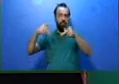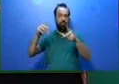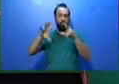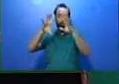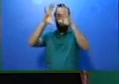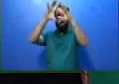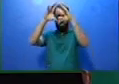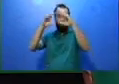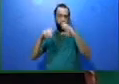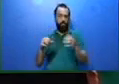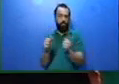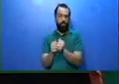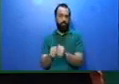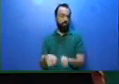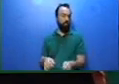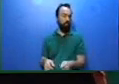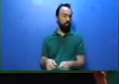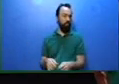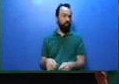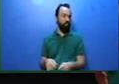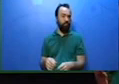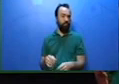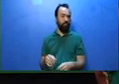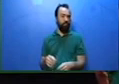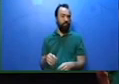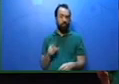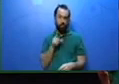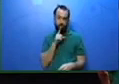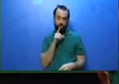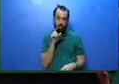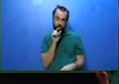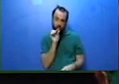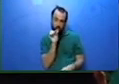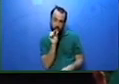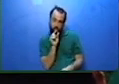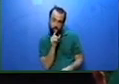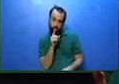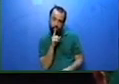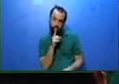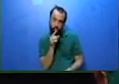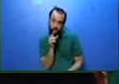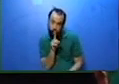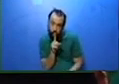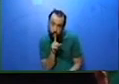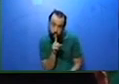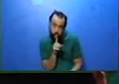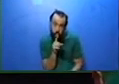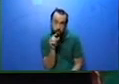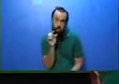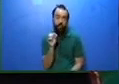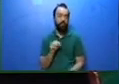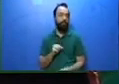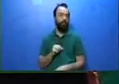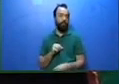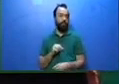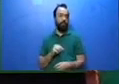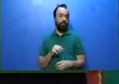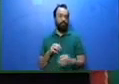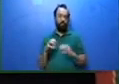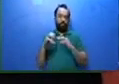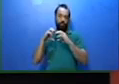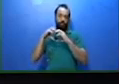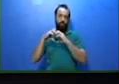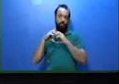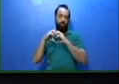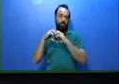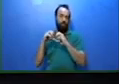do balão, o balãozinho do cochicho, ó, não conte isto pra ninguém. E o